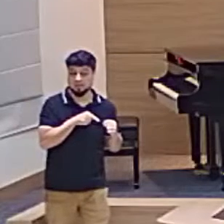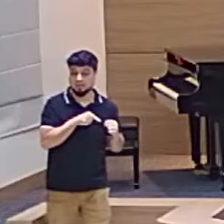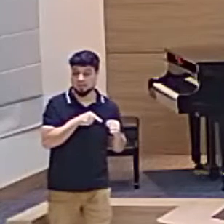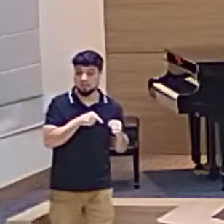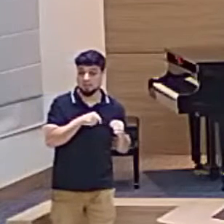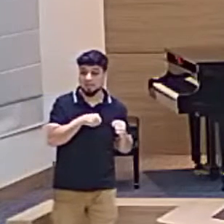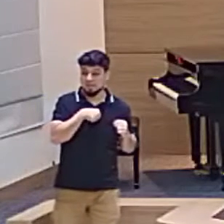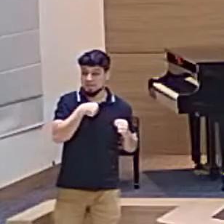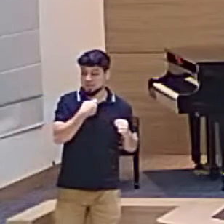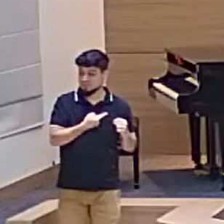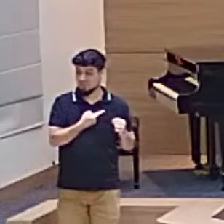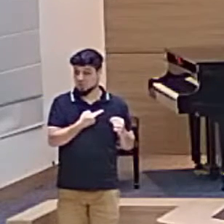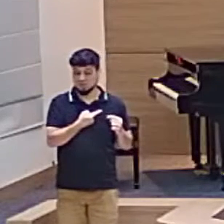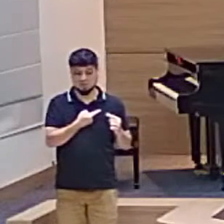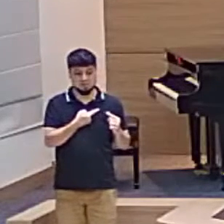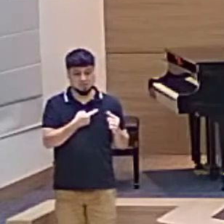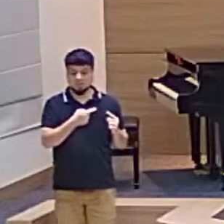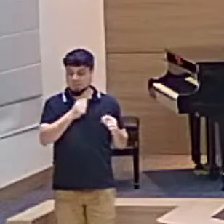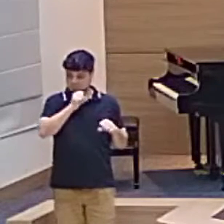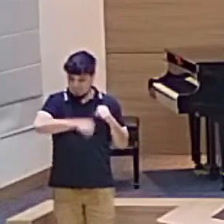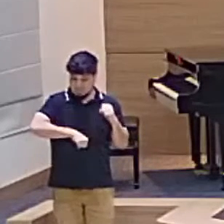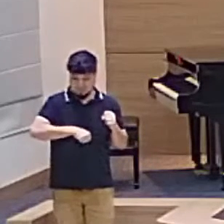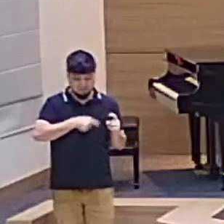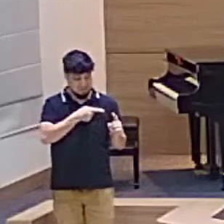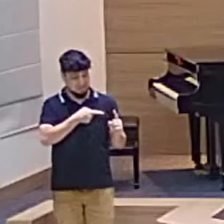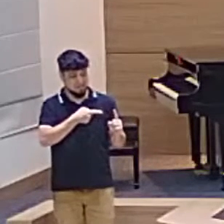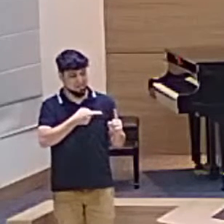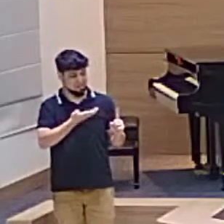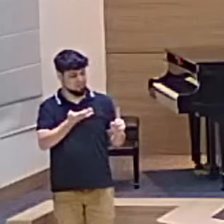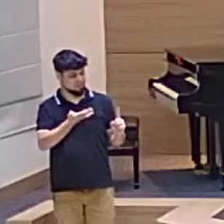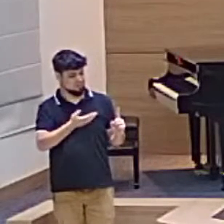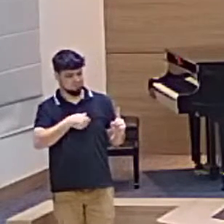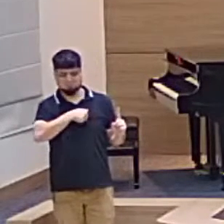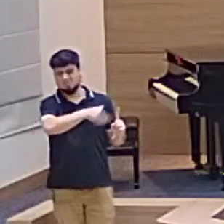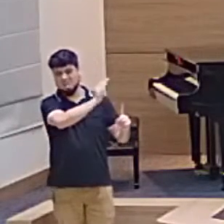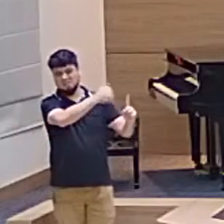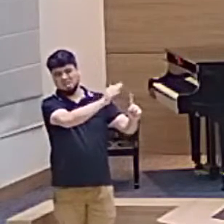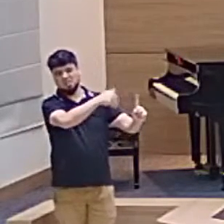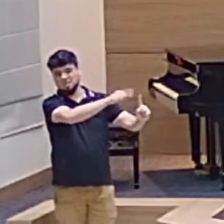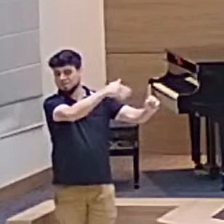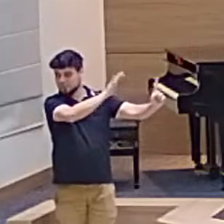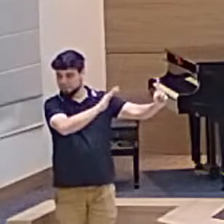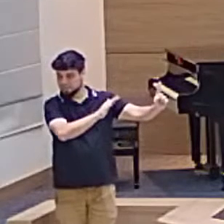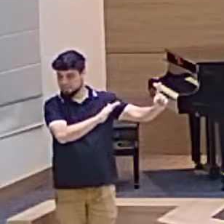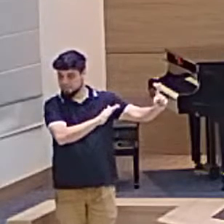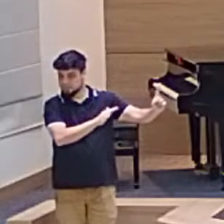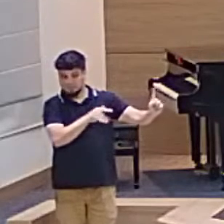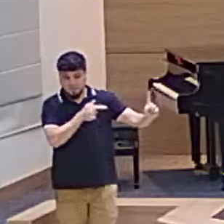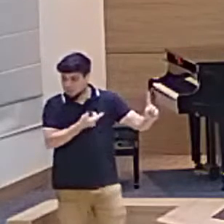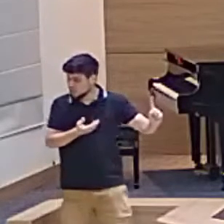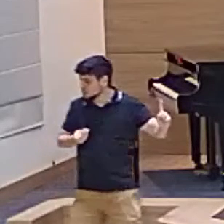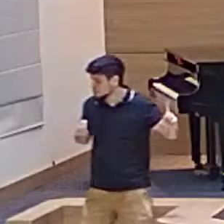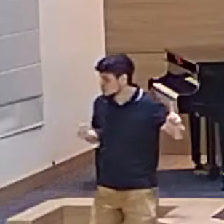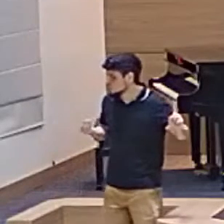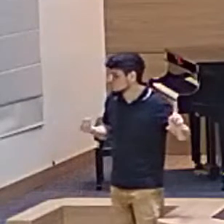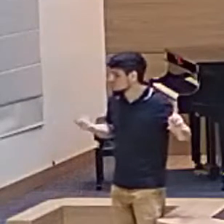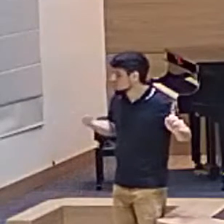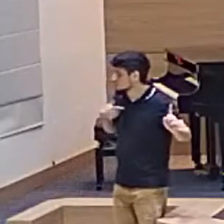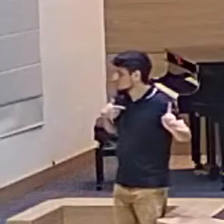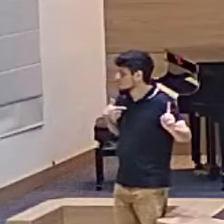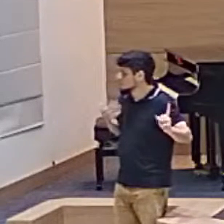tenho nojo tão grande da sua irmã que ele defendeu esta ela da ambiência do seu quarto minha irmã diz mas como você vai fazer isso